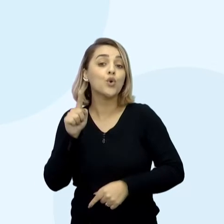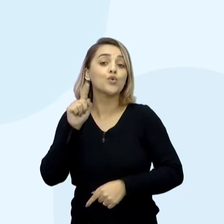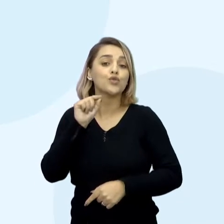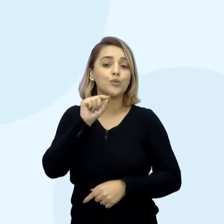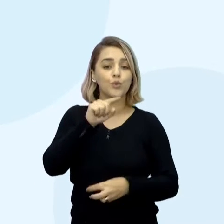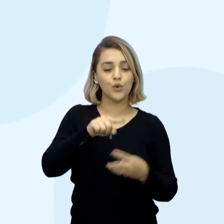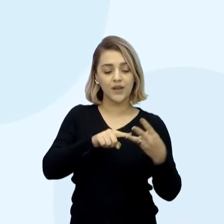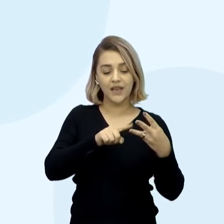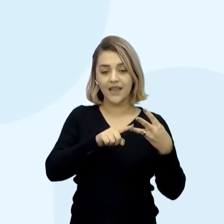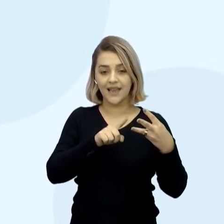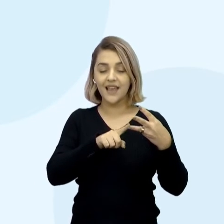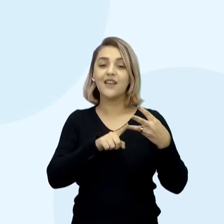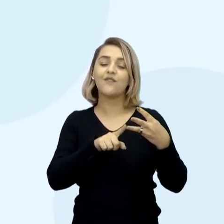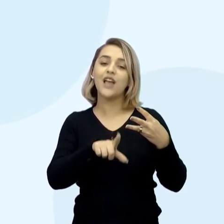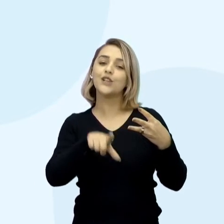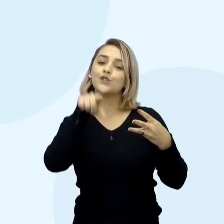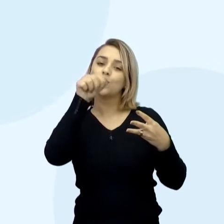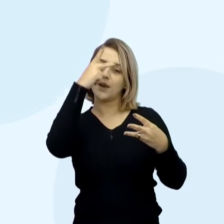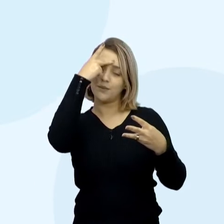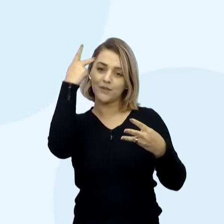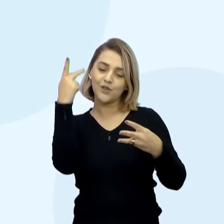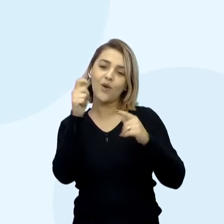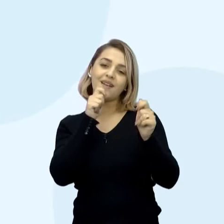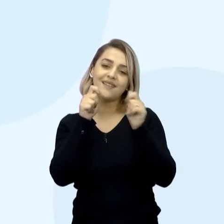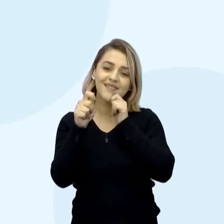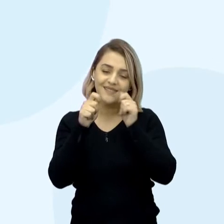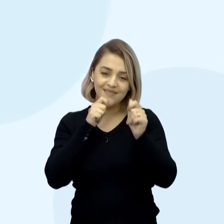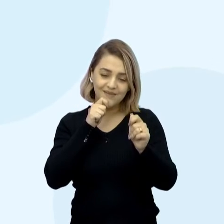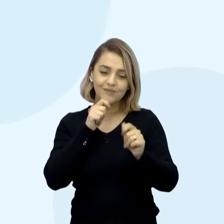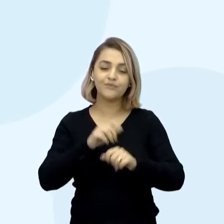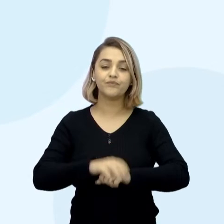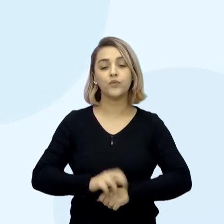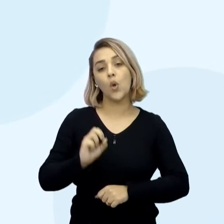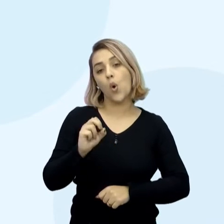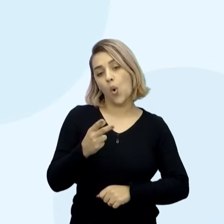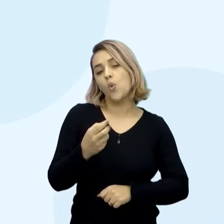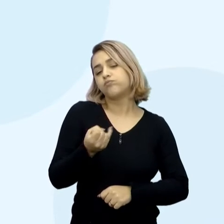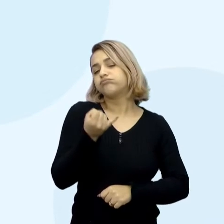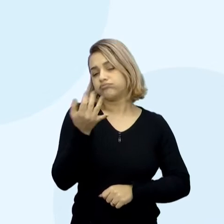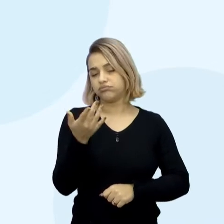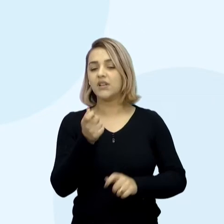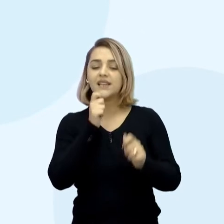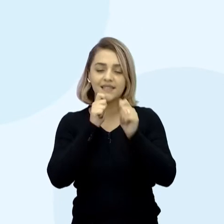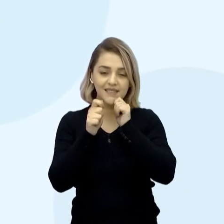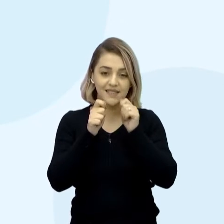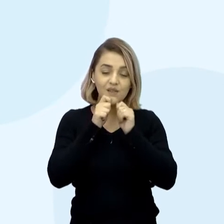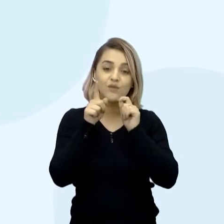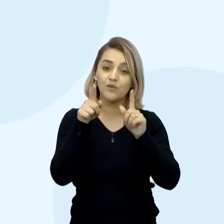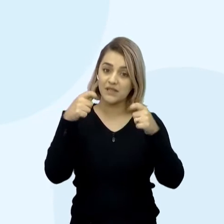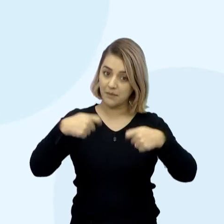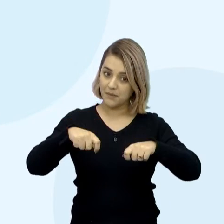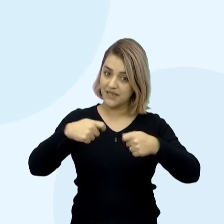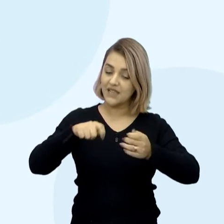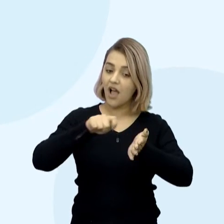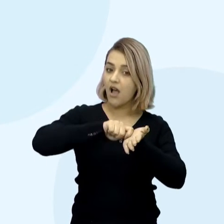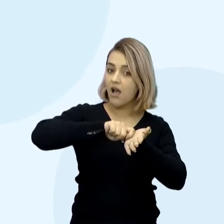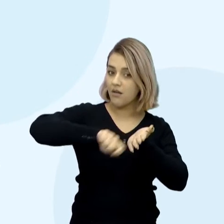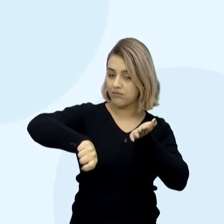seu entrevistado ou os seus entrevistados, tá? Lembrando que vocês sempre precisam de